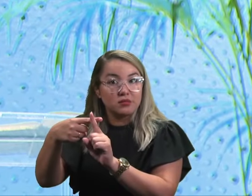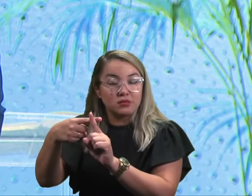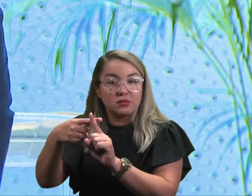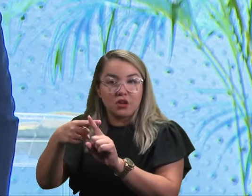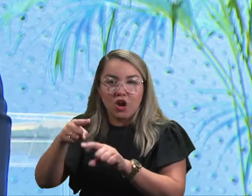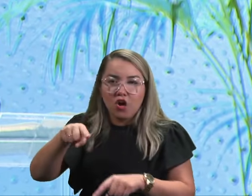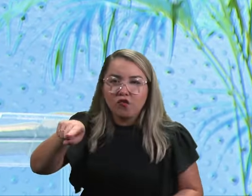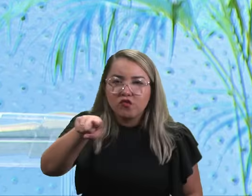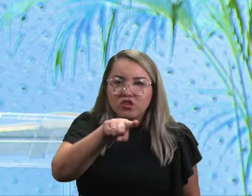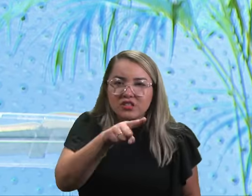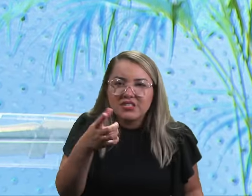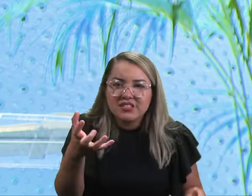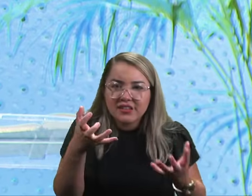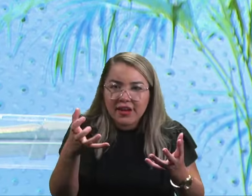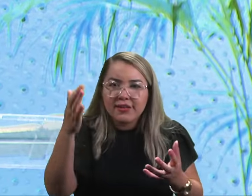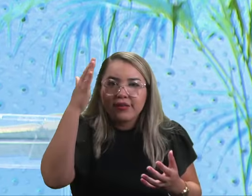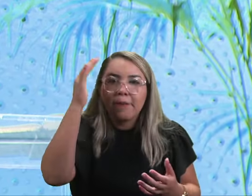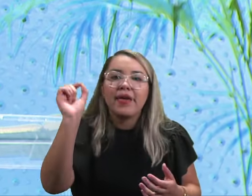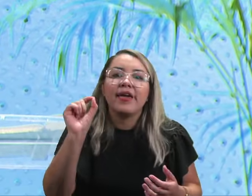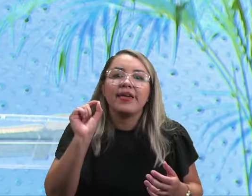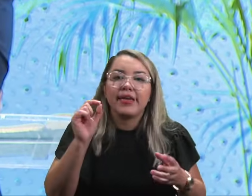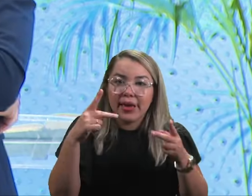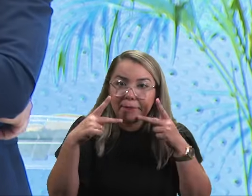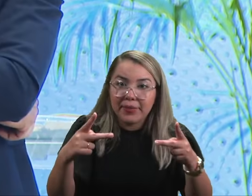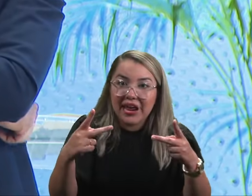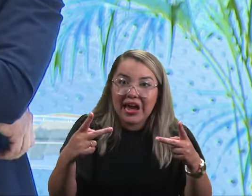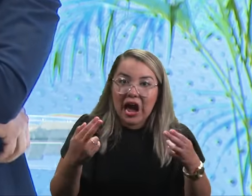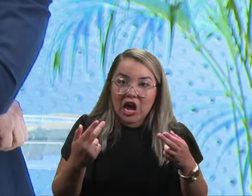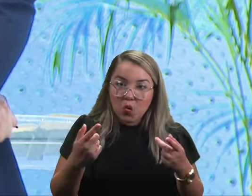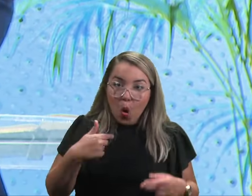vocês querem saber quem vai pregar como eu prego?